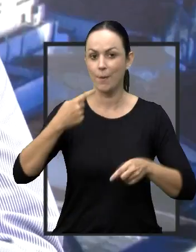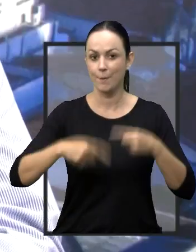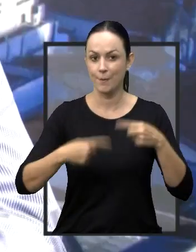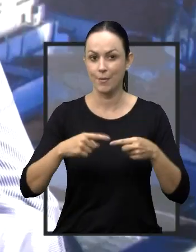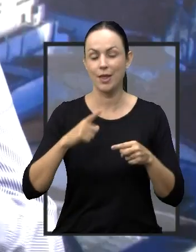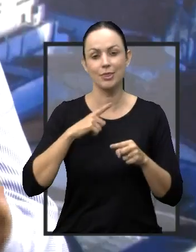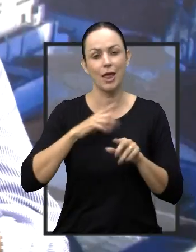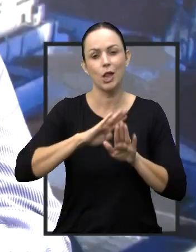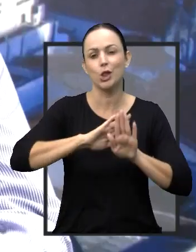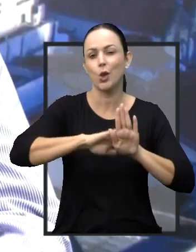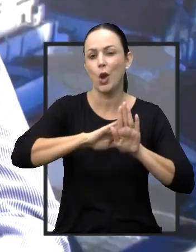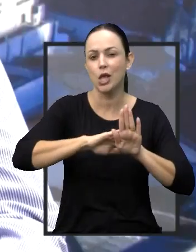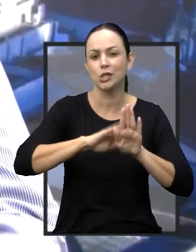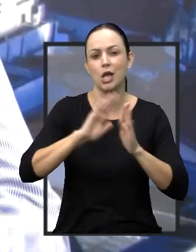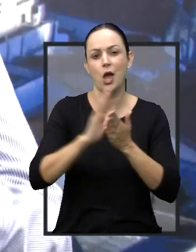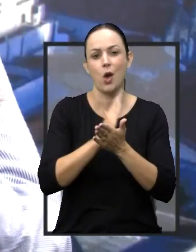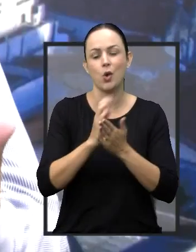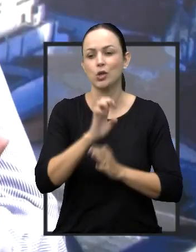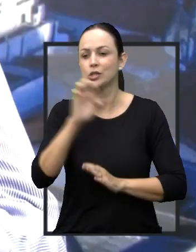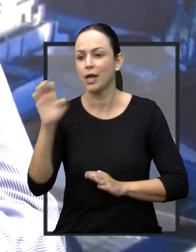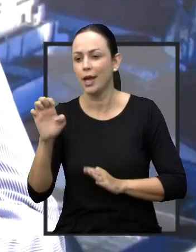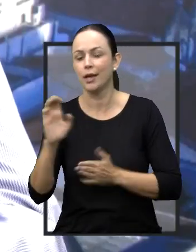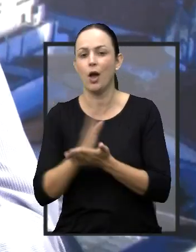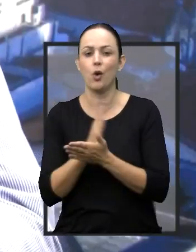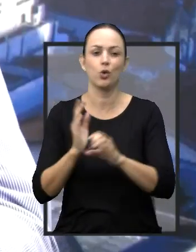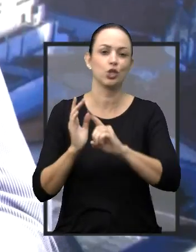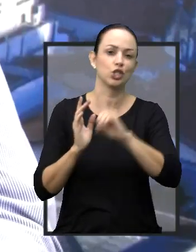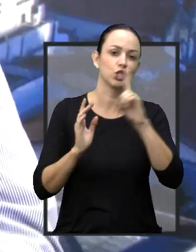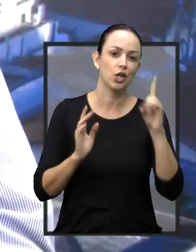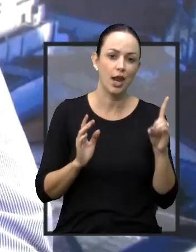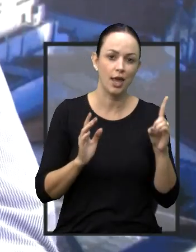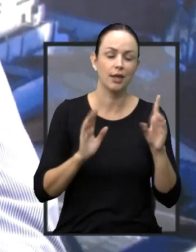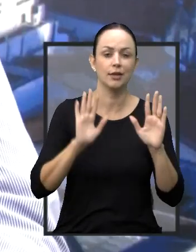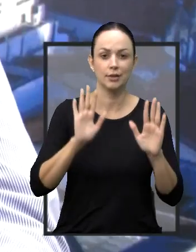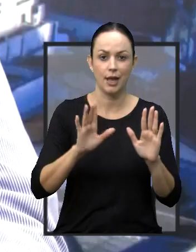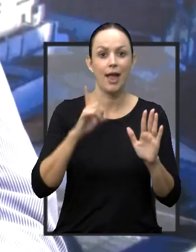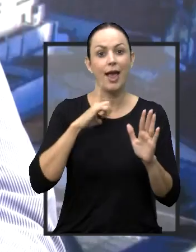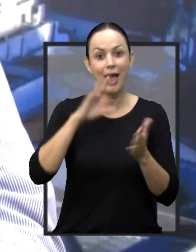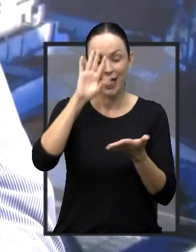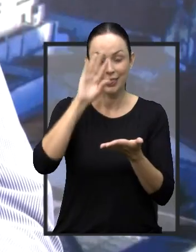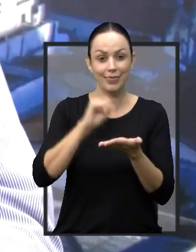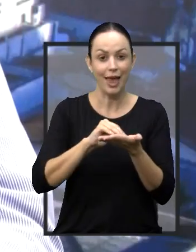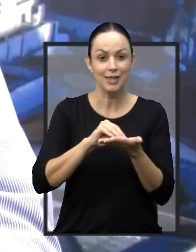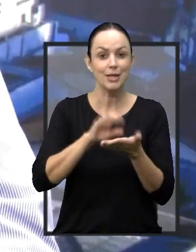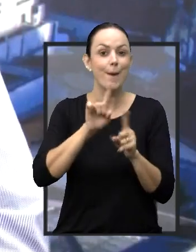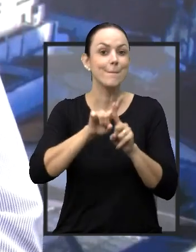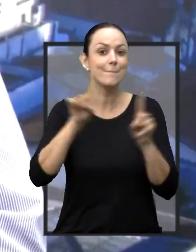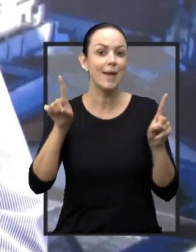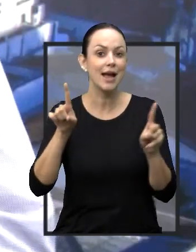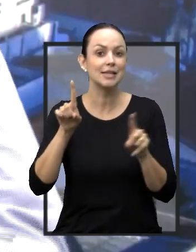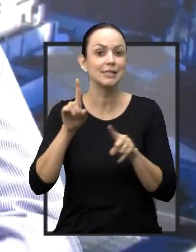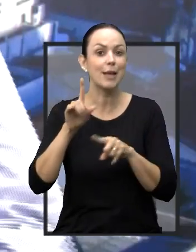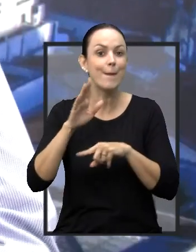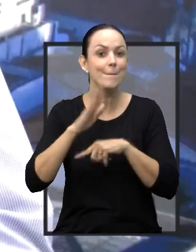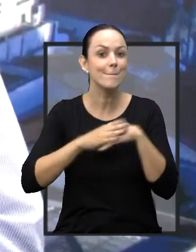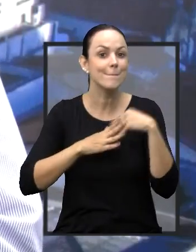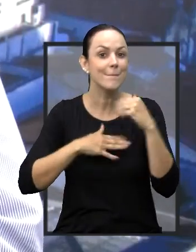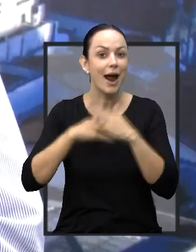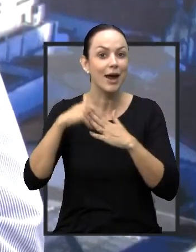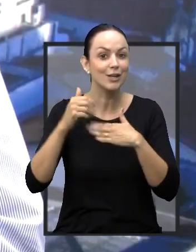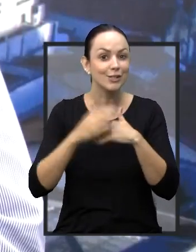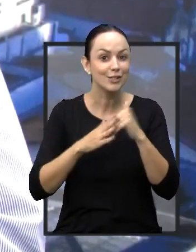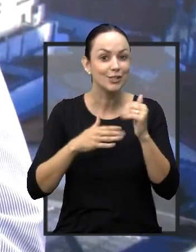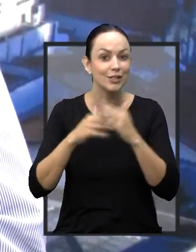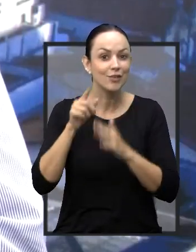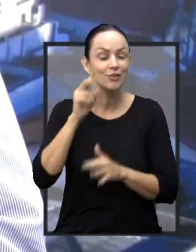tem ideologia, alguns de esquerda, outros de direita, em tese. E isso, na prática, você vê que, pelo menos na minha